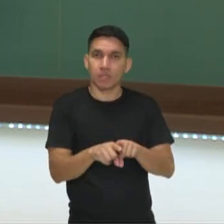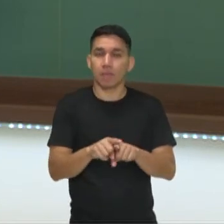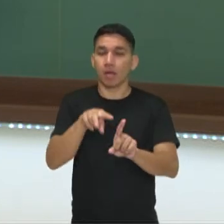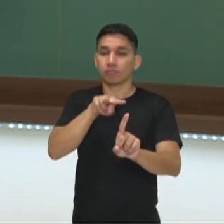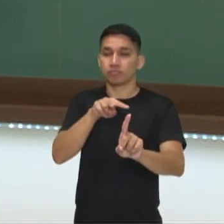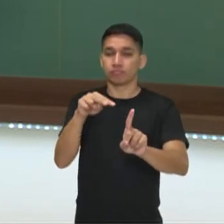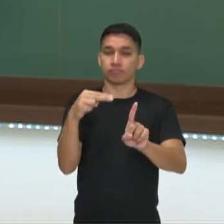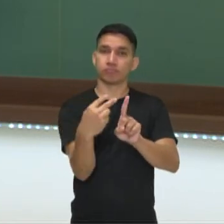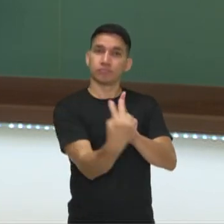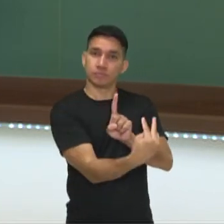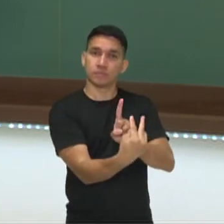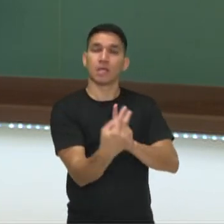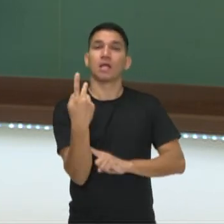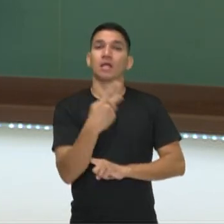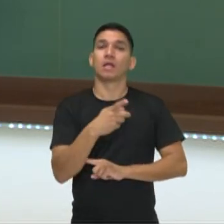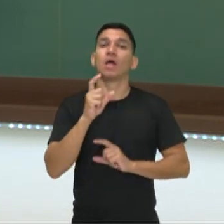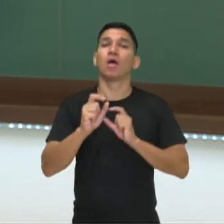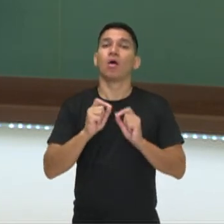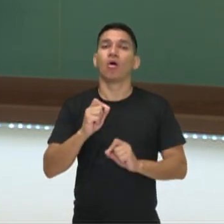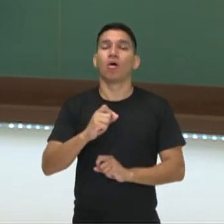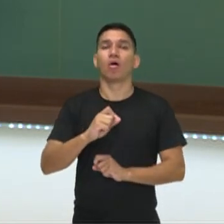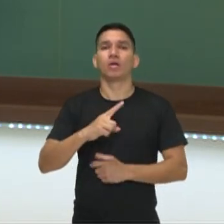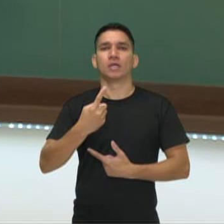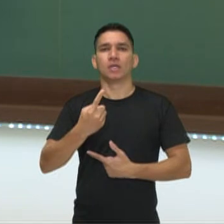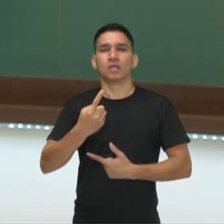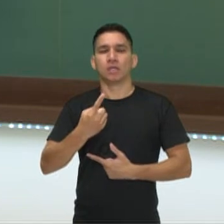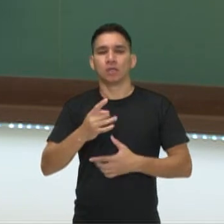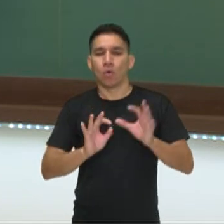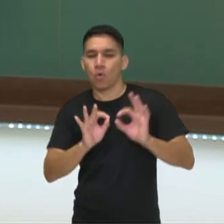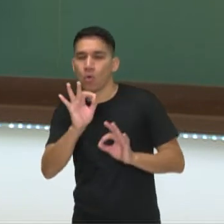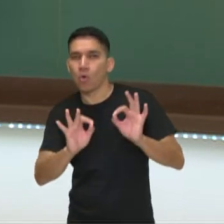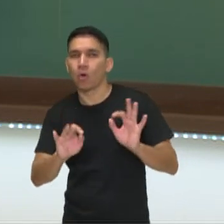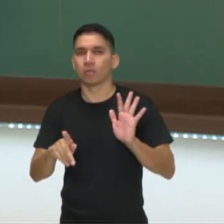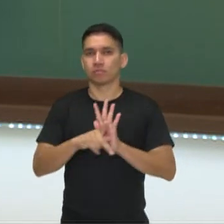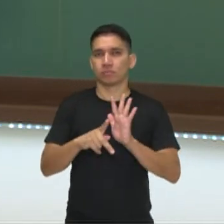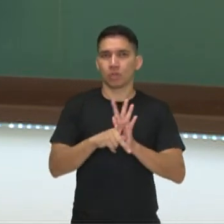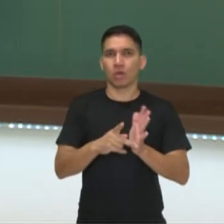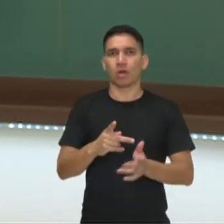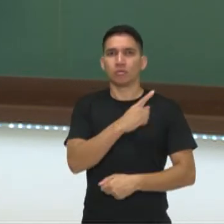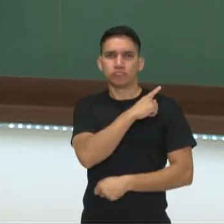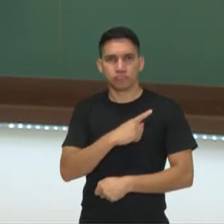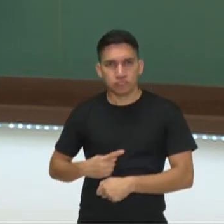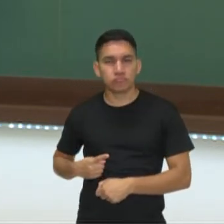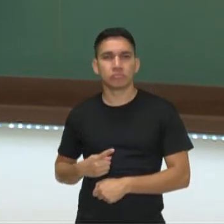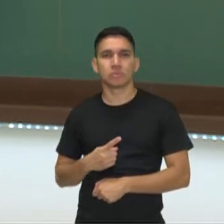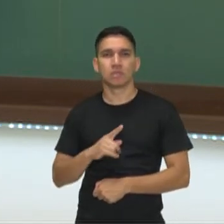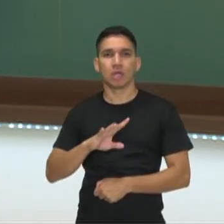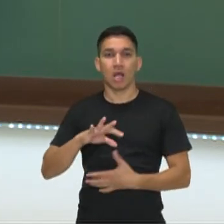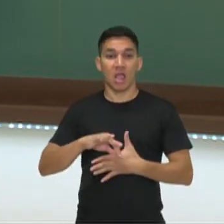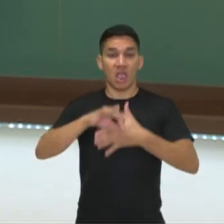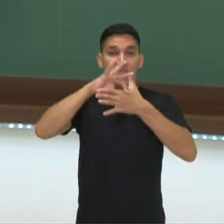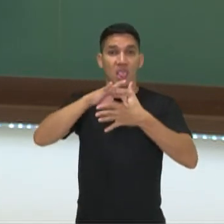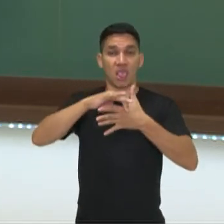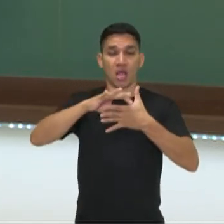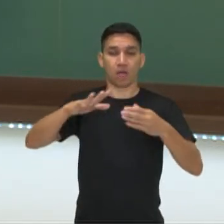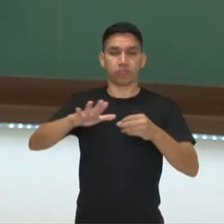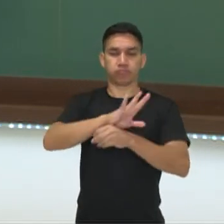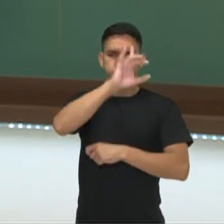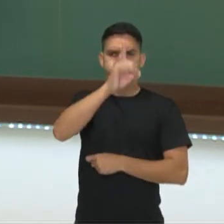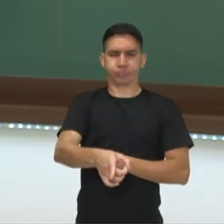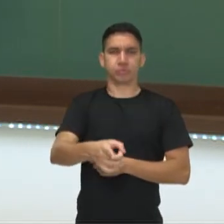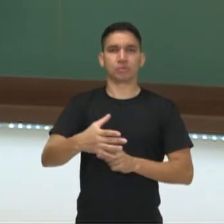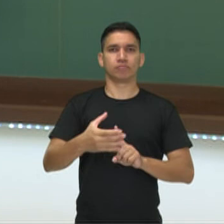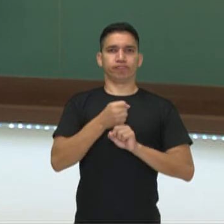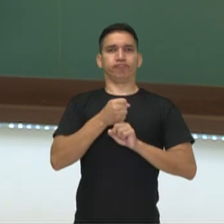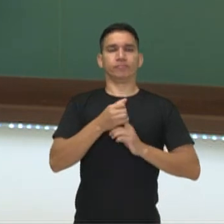vista desse regime, né, desse, propriamente desse regime, desse líder, né, totalitário. Mas é